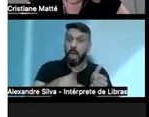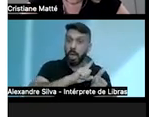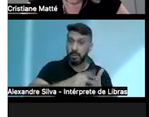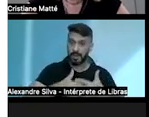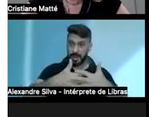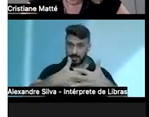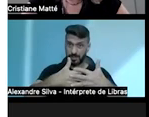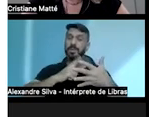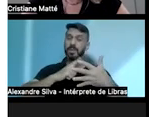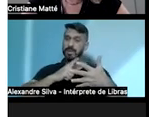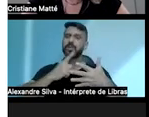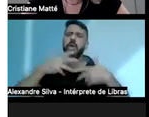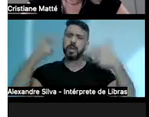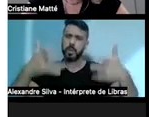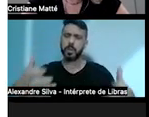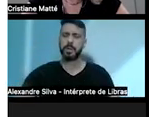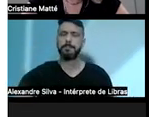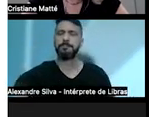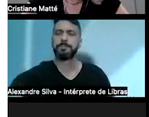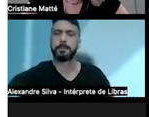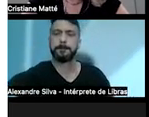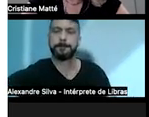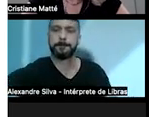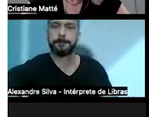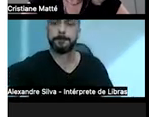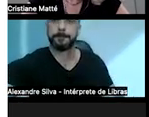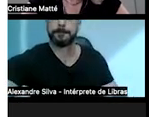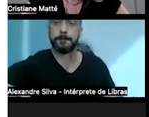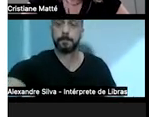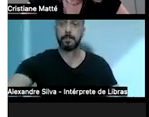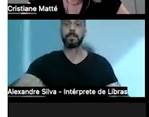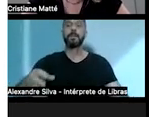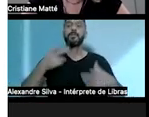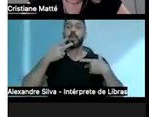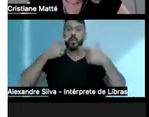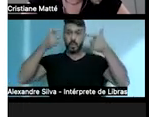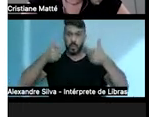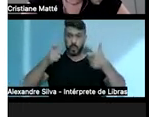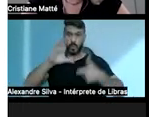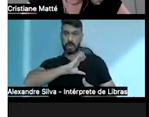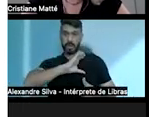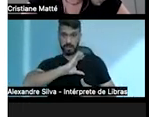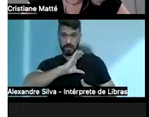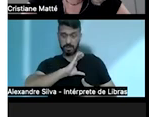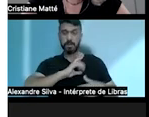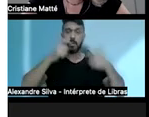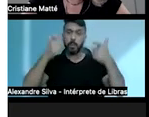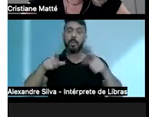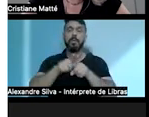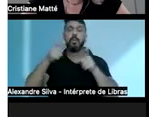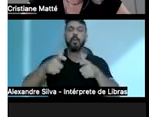vocês, mas ele é muito clássico também, de uma coorte em Montreal, no Canadá. Eu estive lá fazendo um pós-doc nos